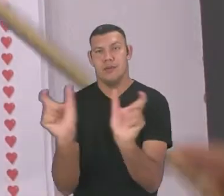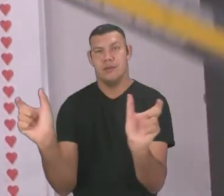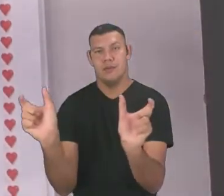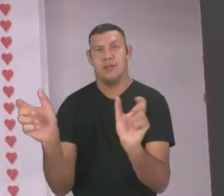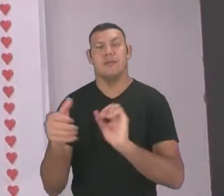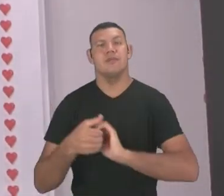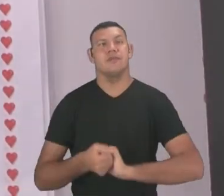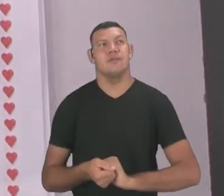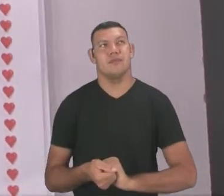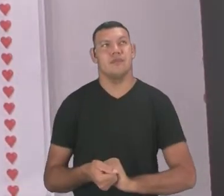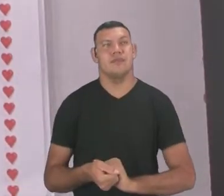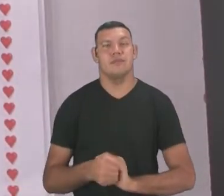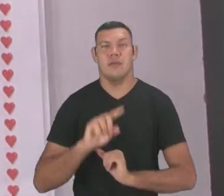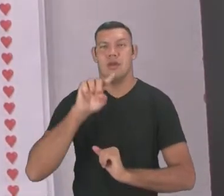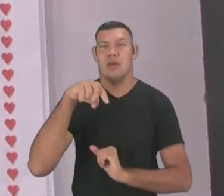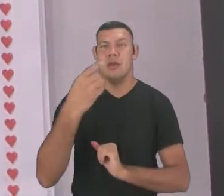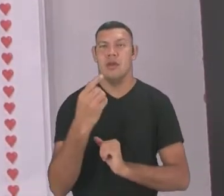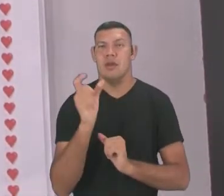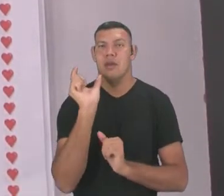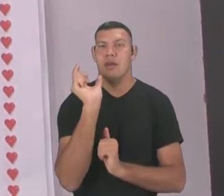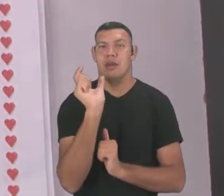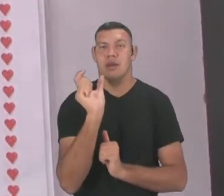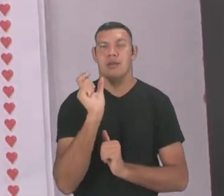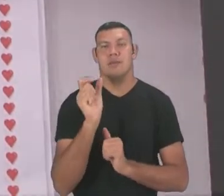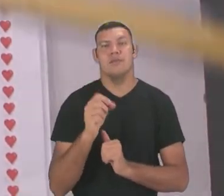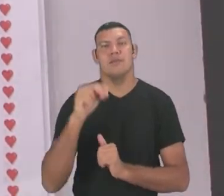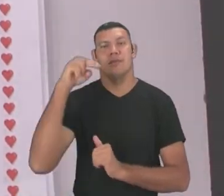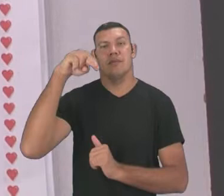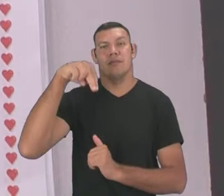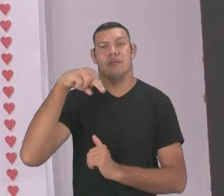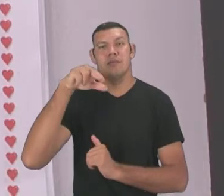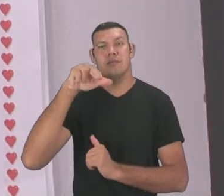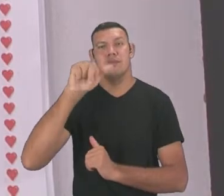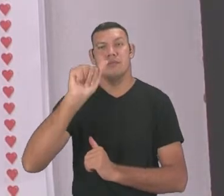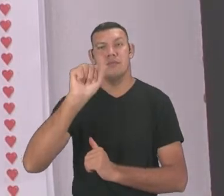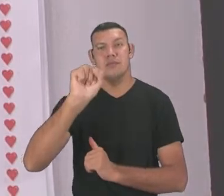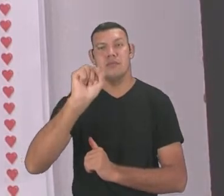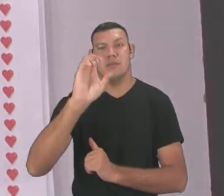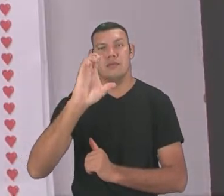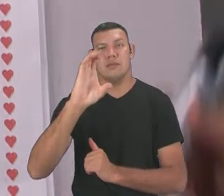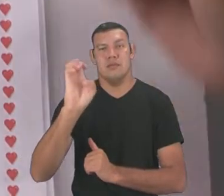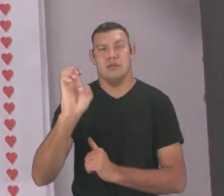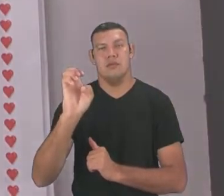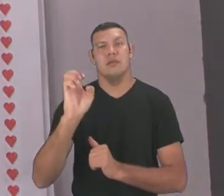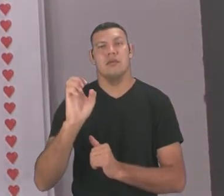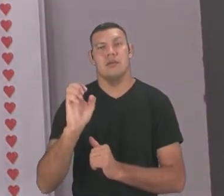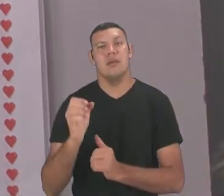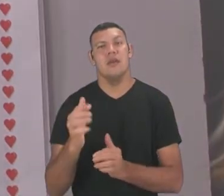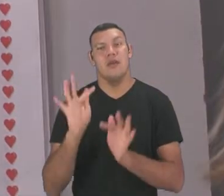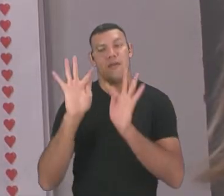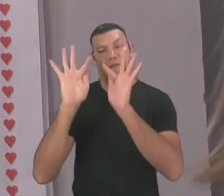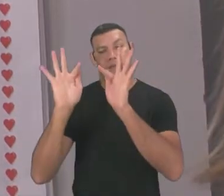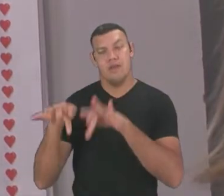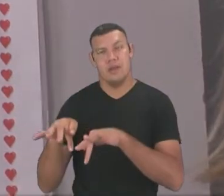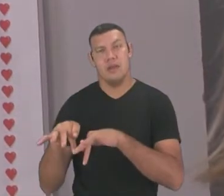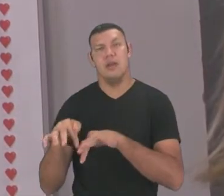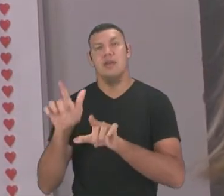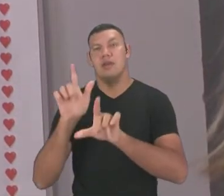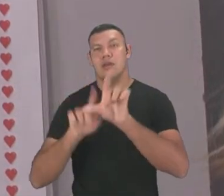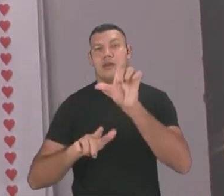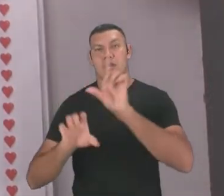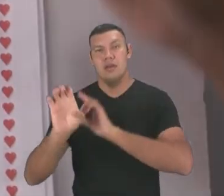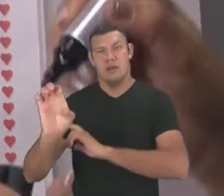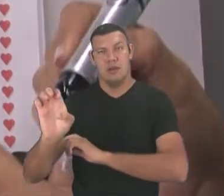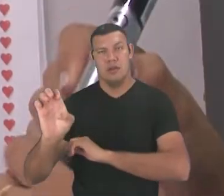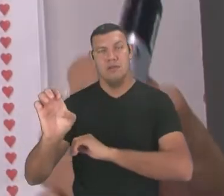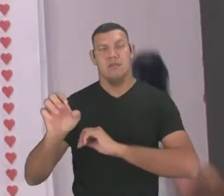nós temos a próxima palavra nas aqui também é o final desta palavra